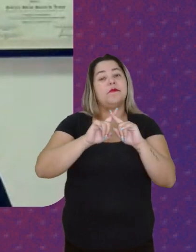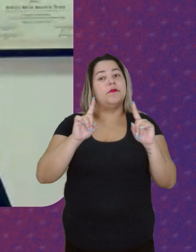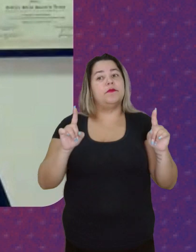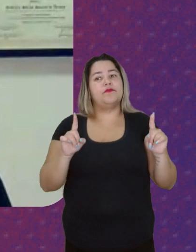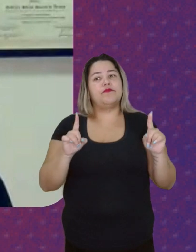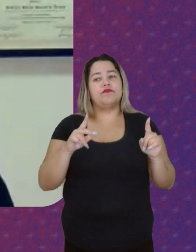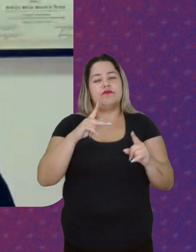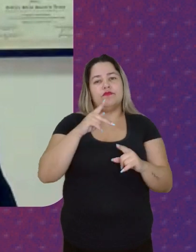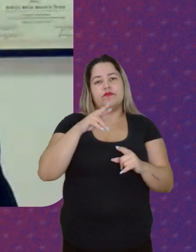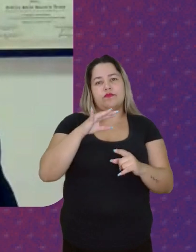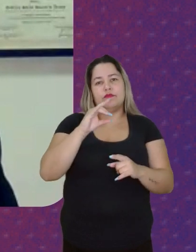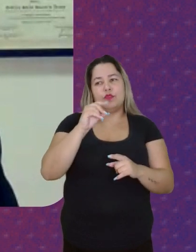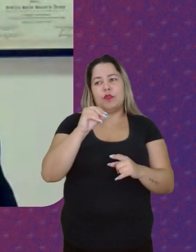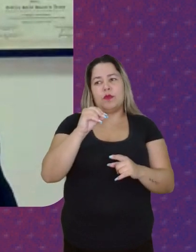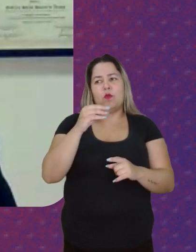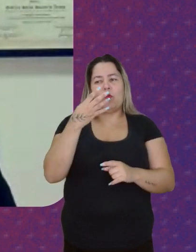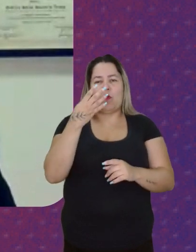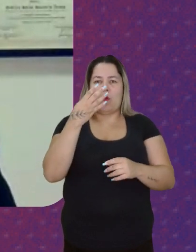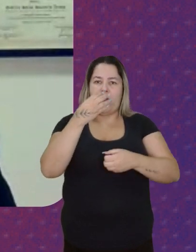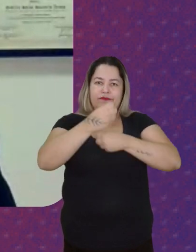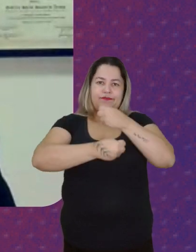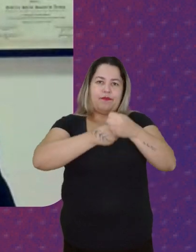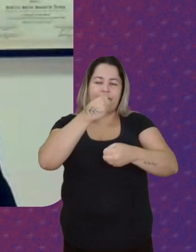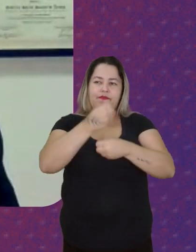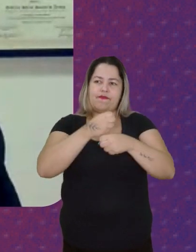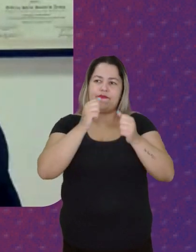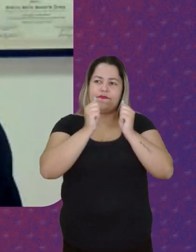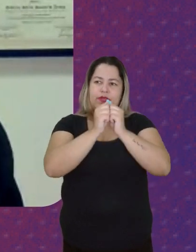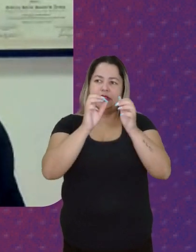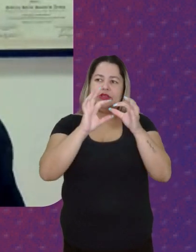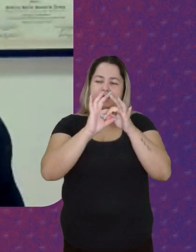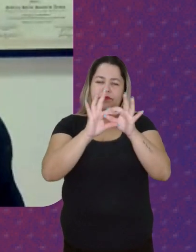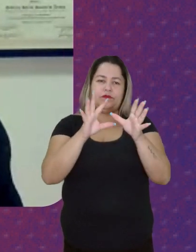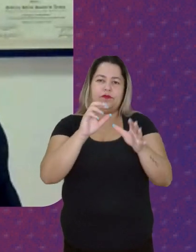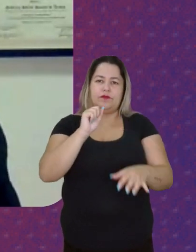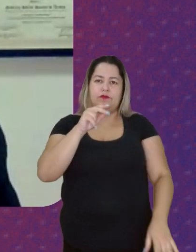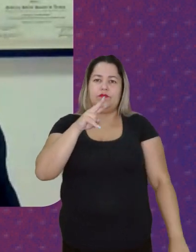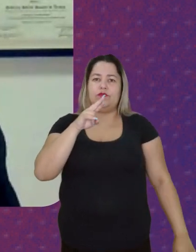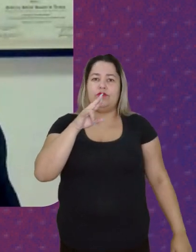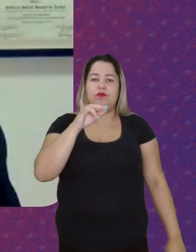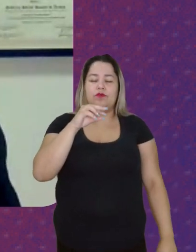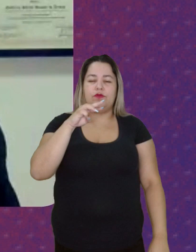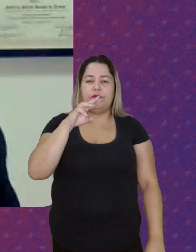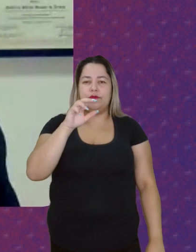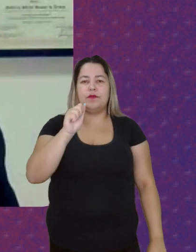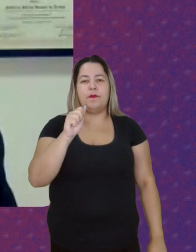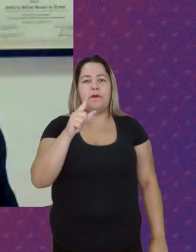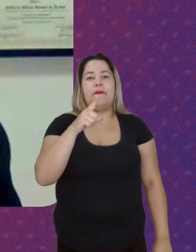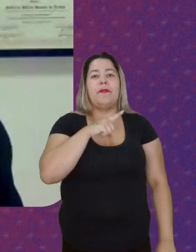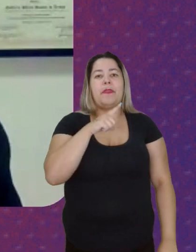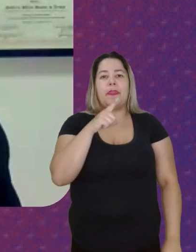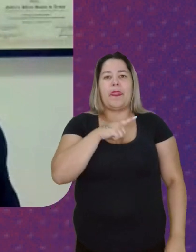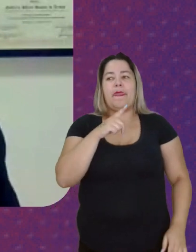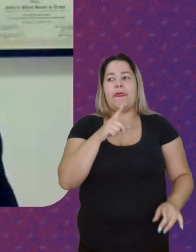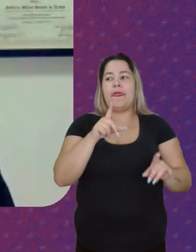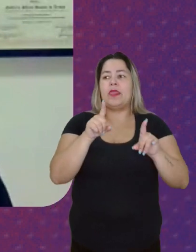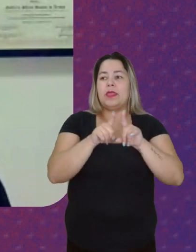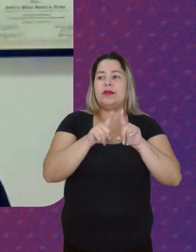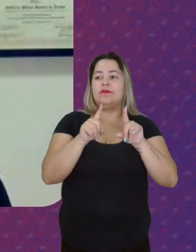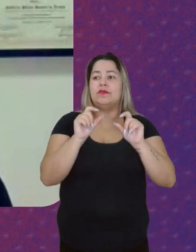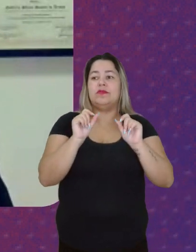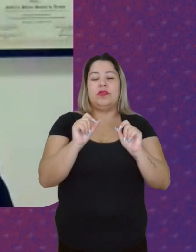partido é obrigado a ficar 4 anos junto? E a autonomia? Você acabou de falar que eles têm autonomia, né, que eles não